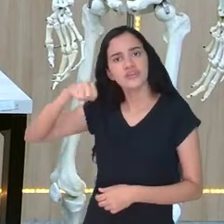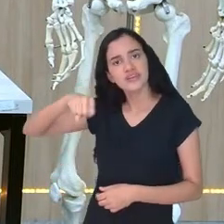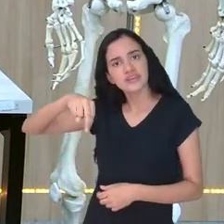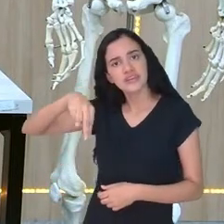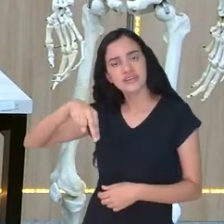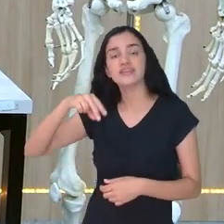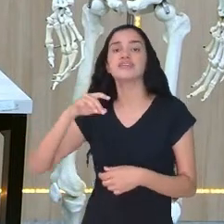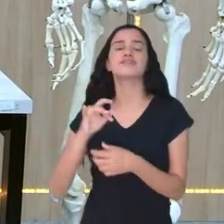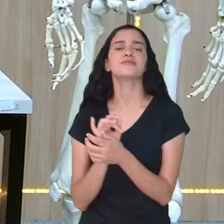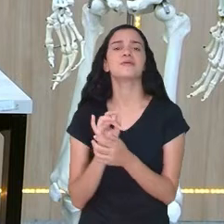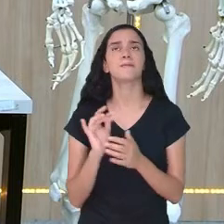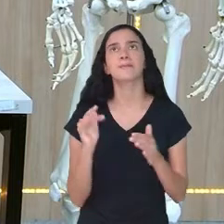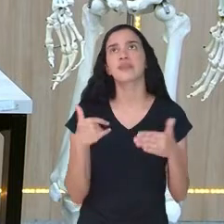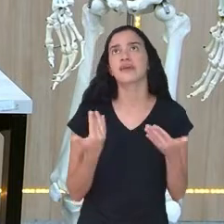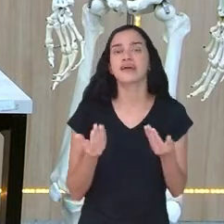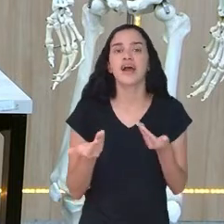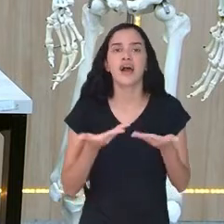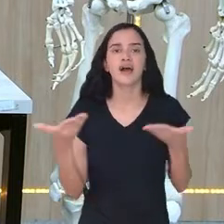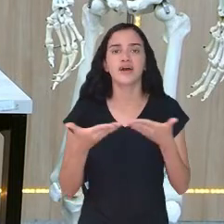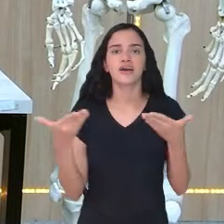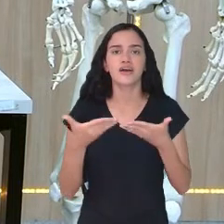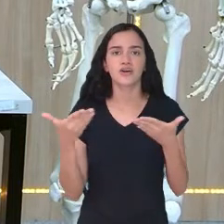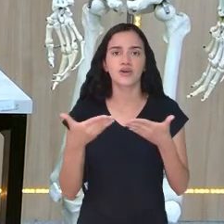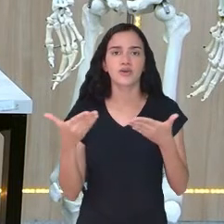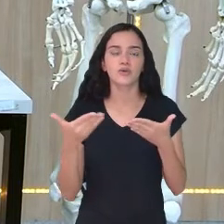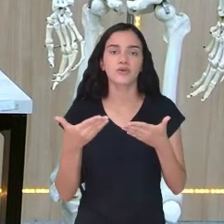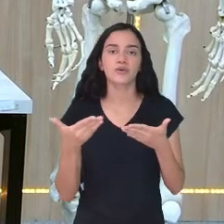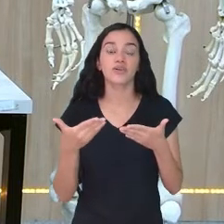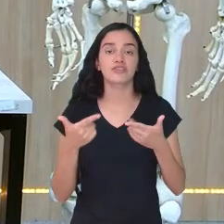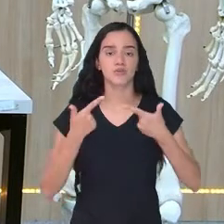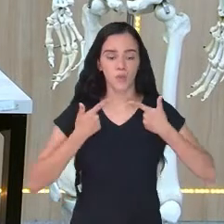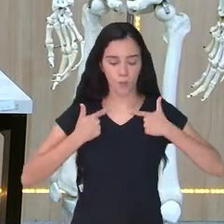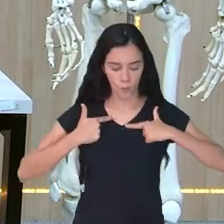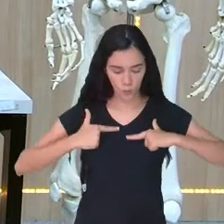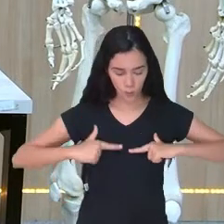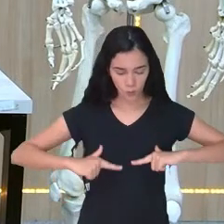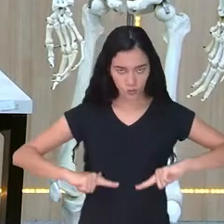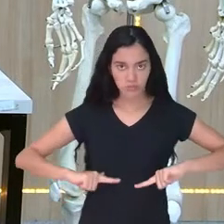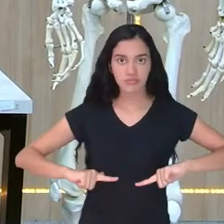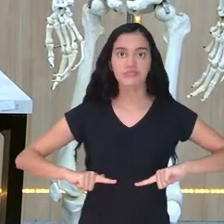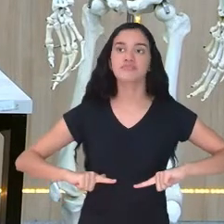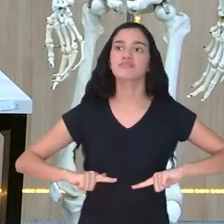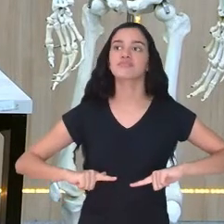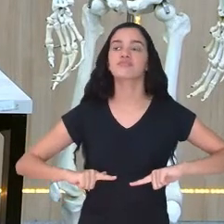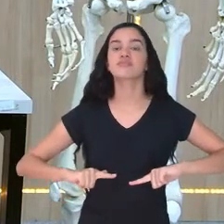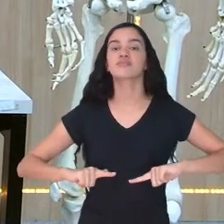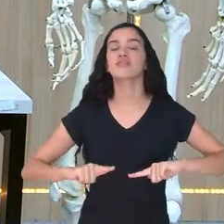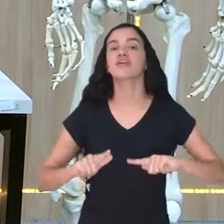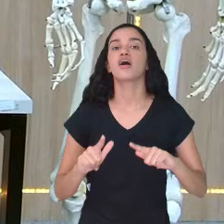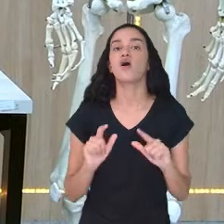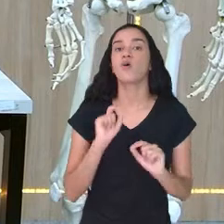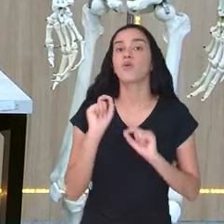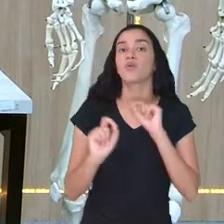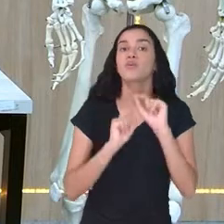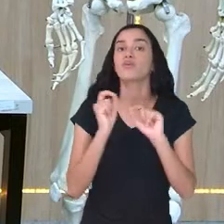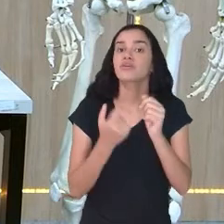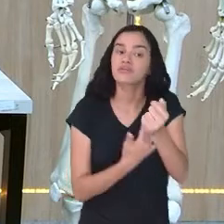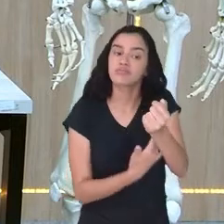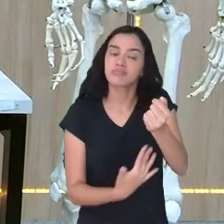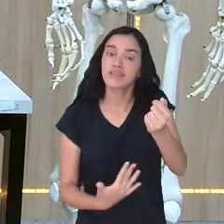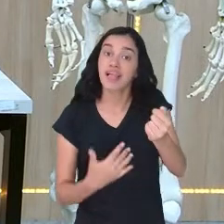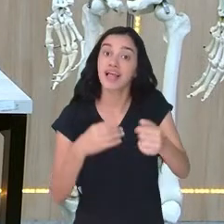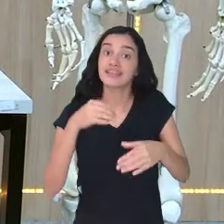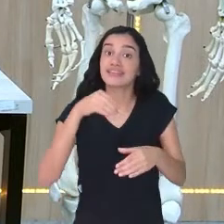agora, vamos dizer assim, eles vão ter que filtrar, deixar na circulação apenas o que é bom,